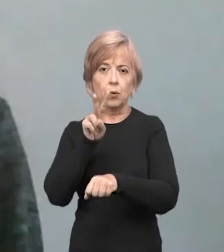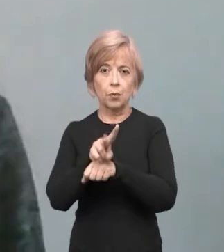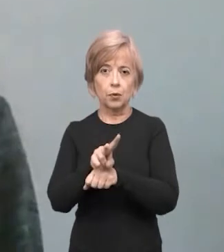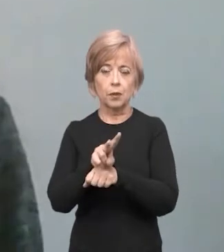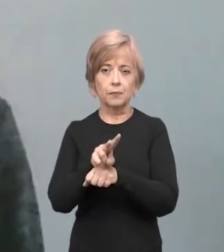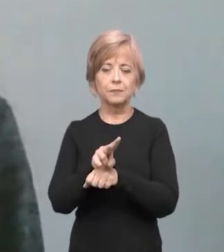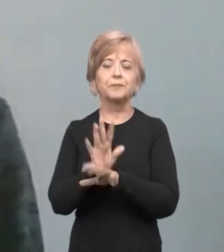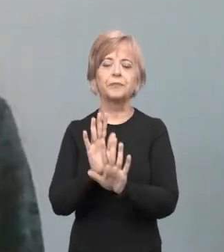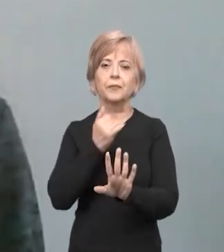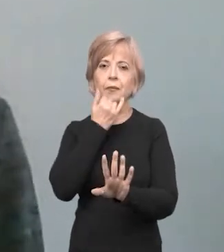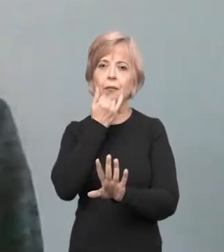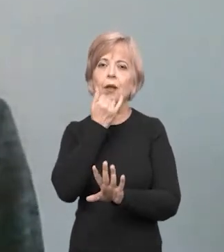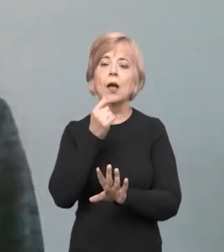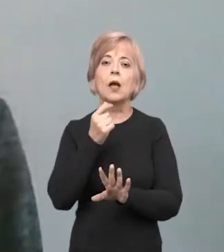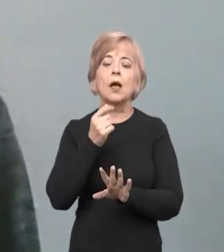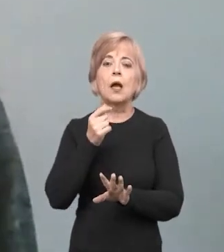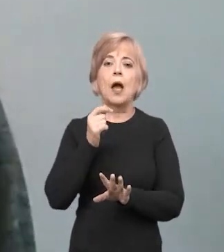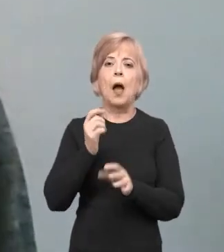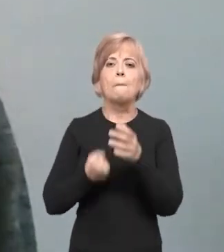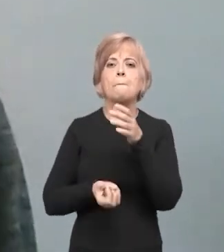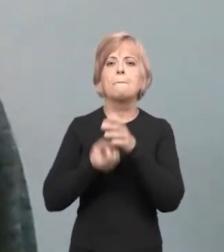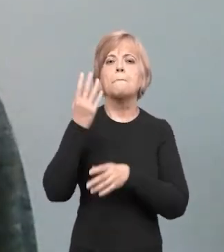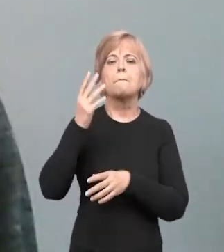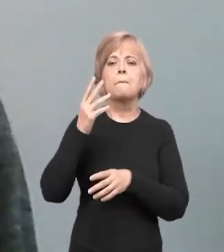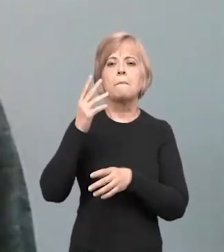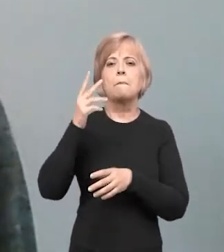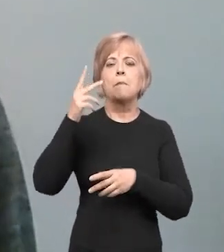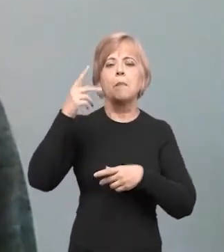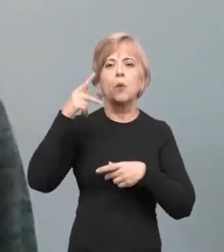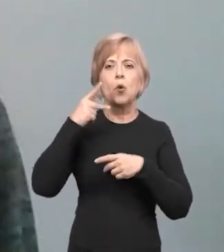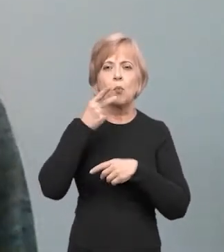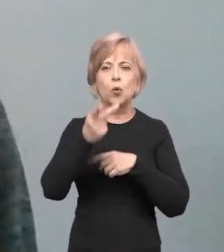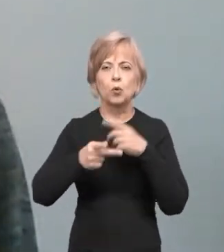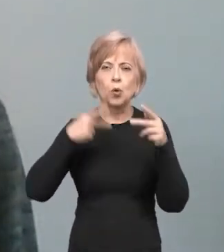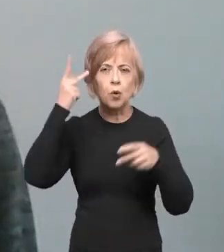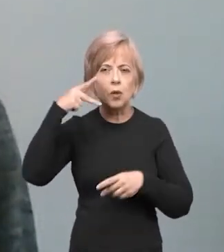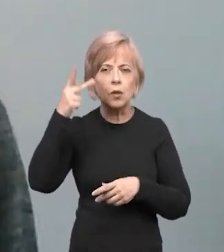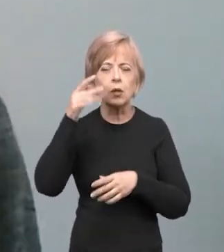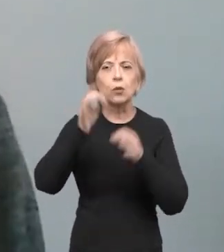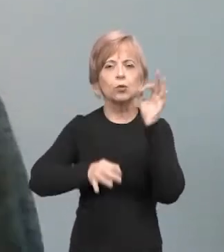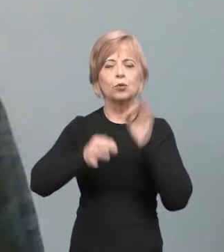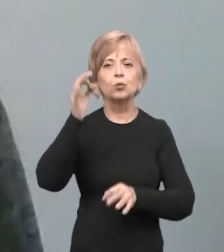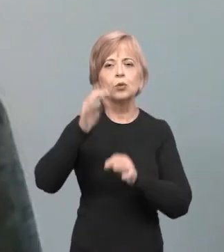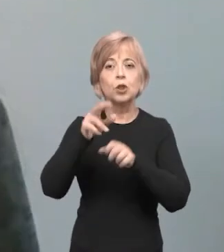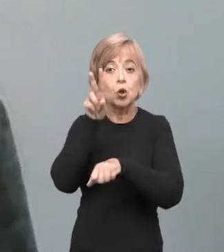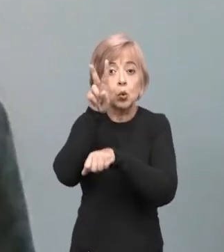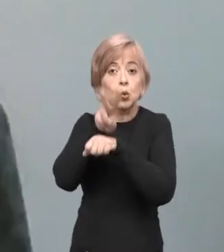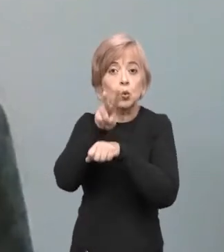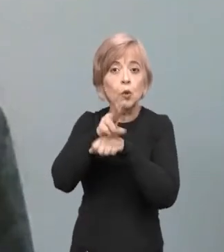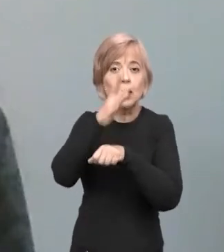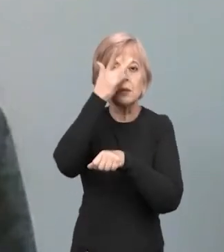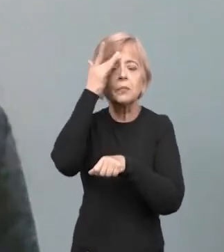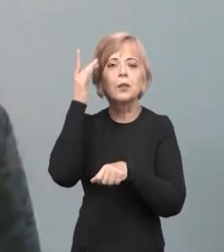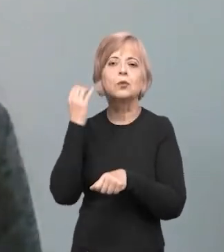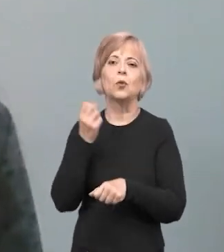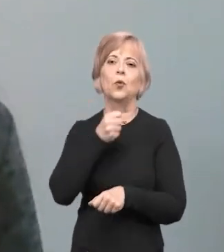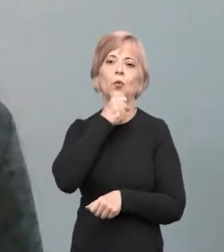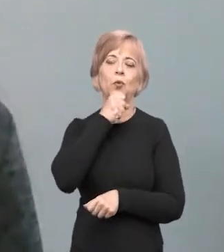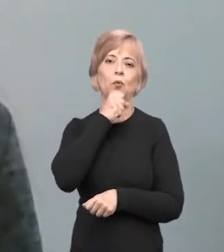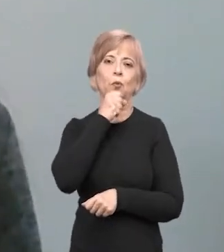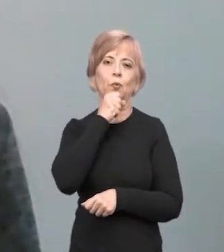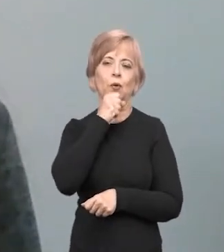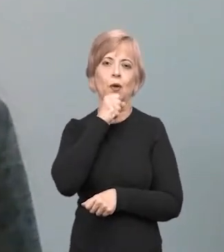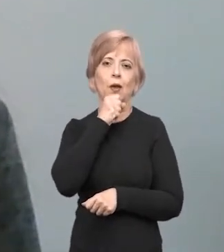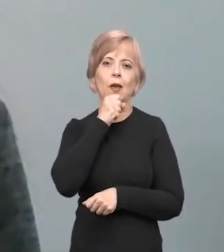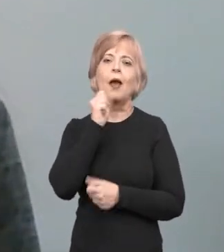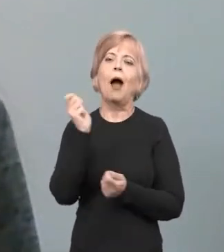Proteção, a Promotoria de Justiça de Tutela Coletiva da Pessoa Idosa. Isso permitiu que houvesse